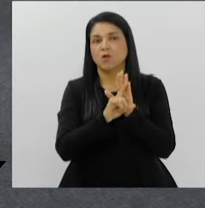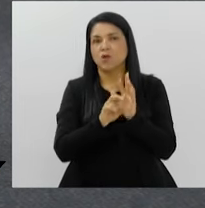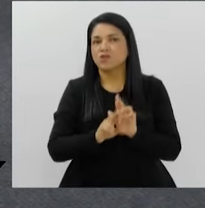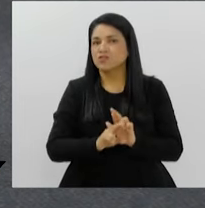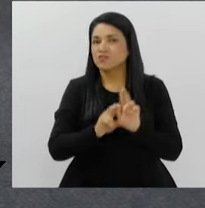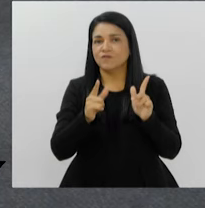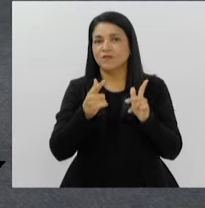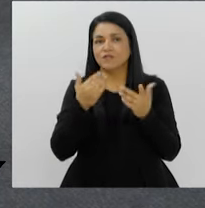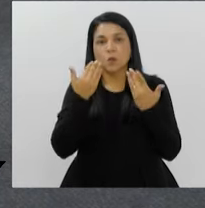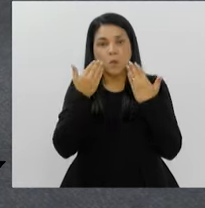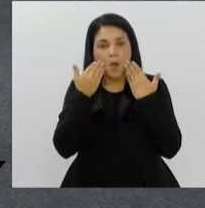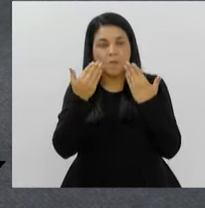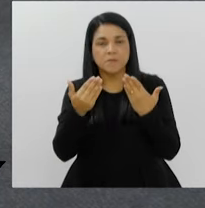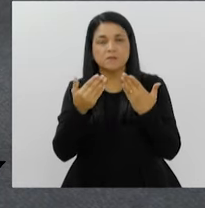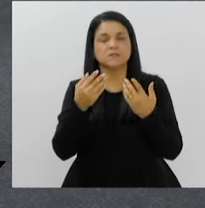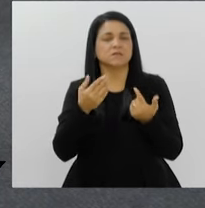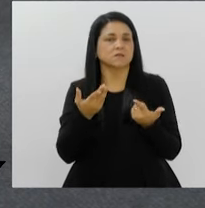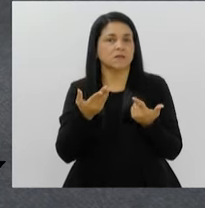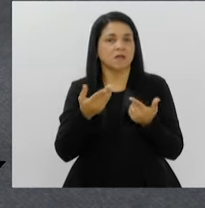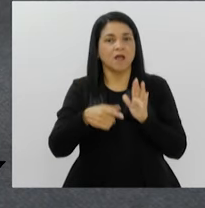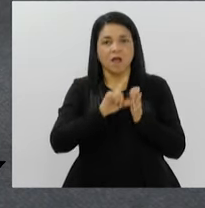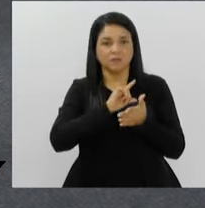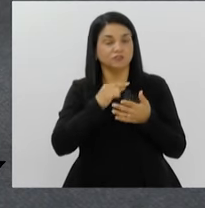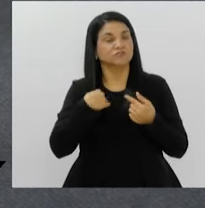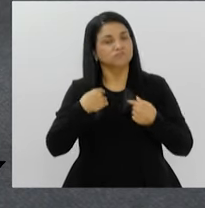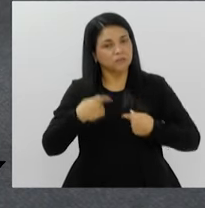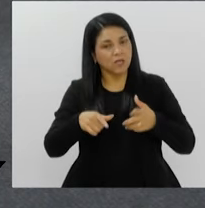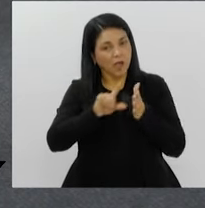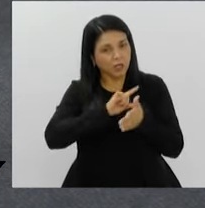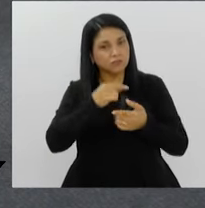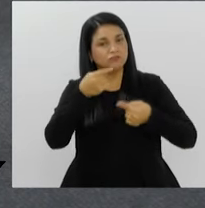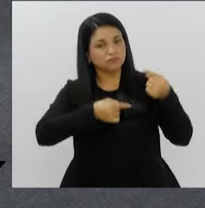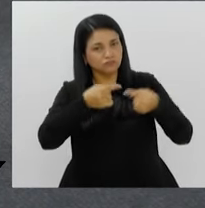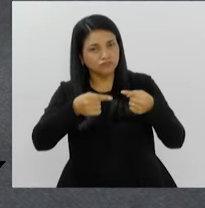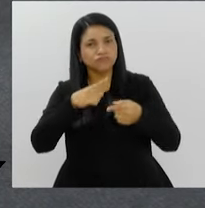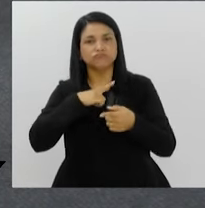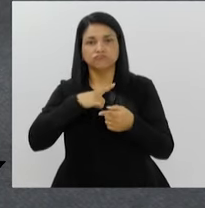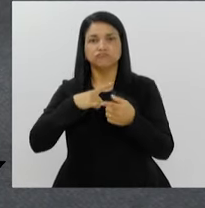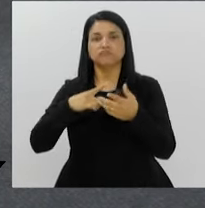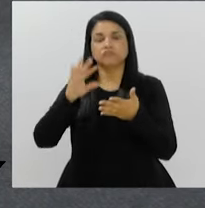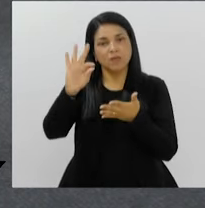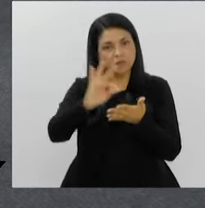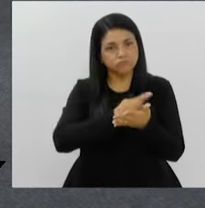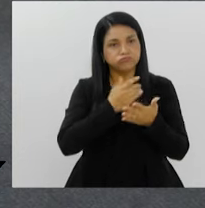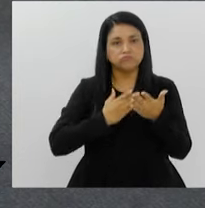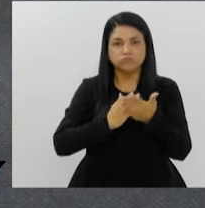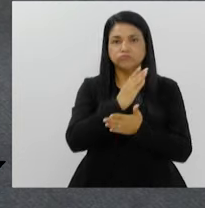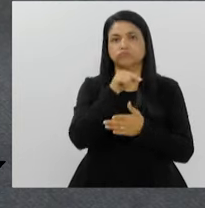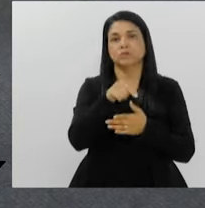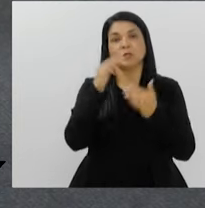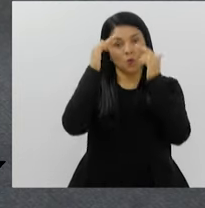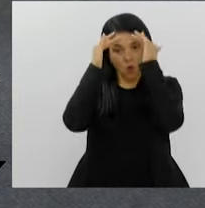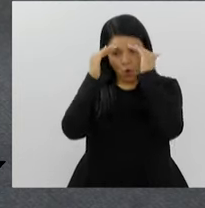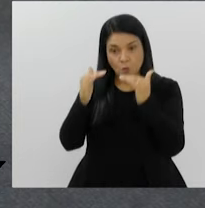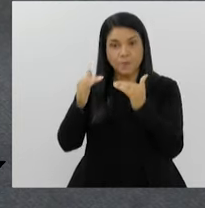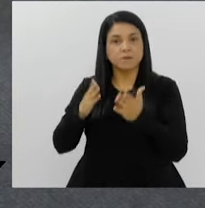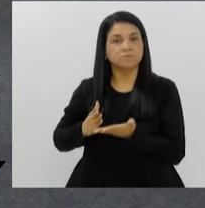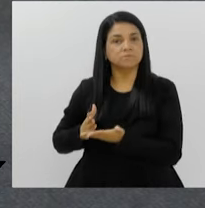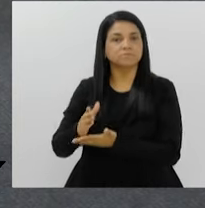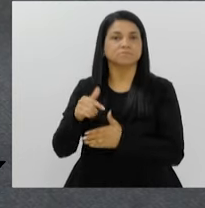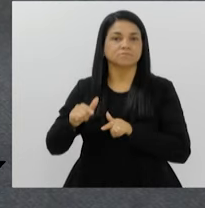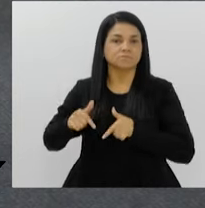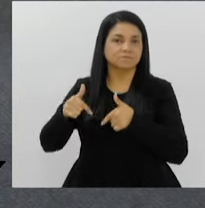Todas foram discutidas, emendadas, que é o que pode garantir que ela venha a ser sancionada e depois cumprida. Se a gente não